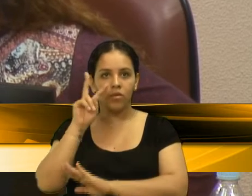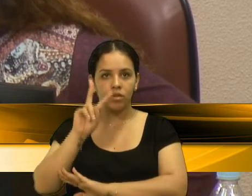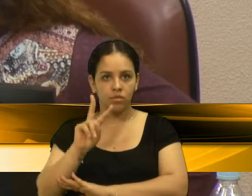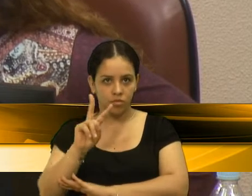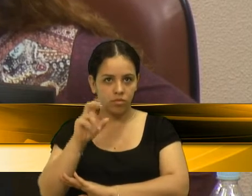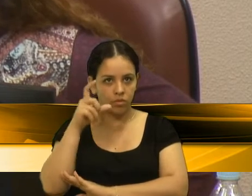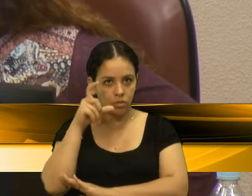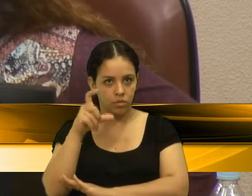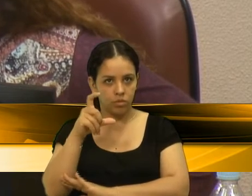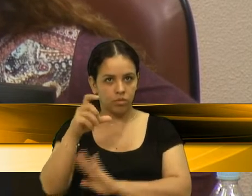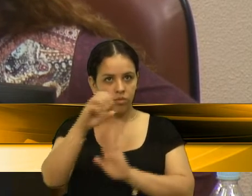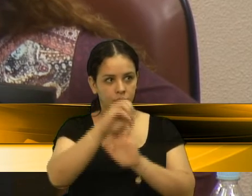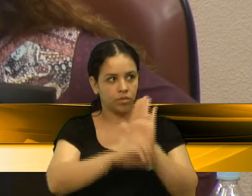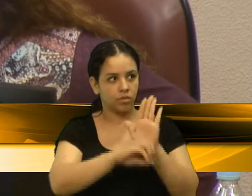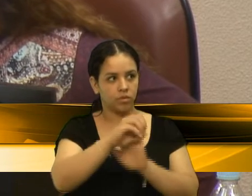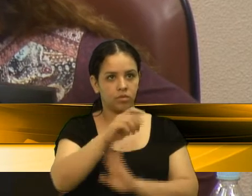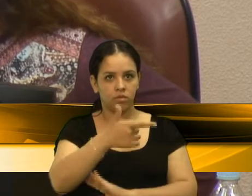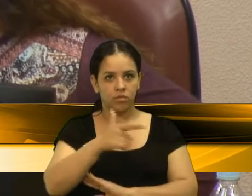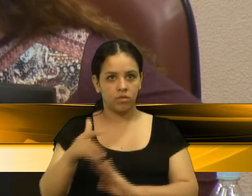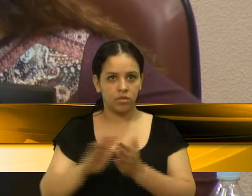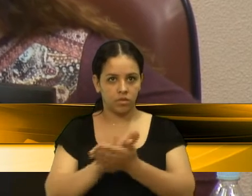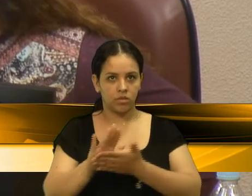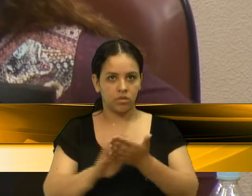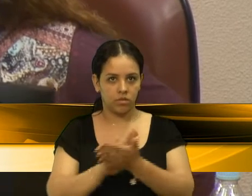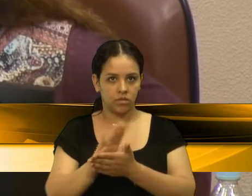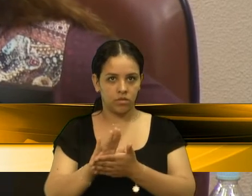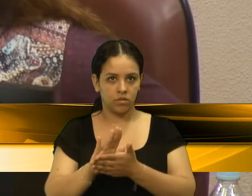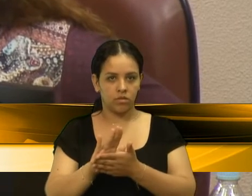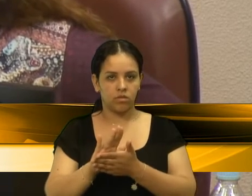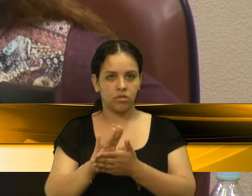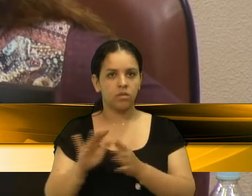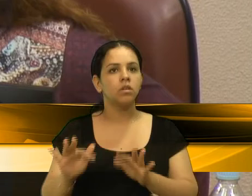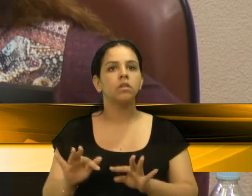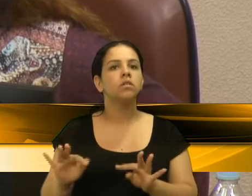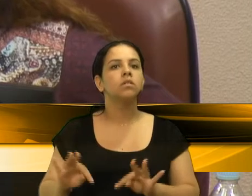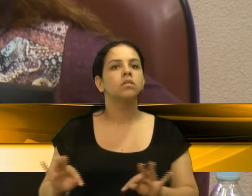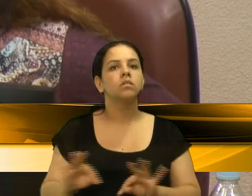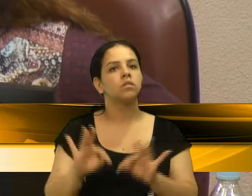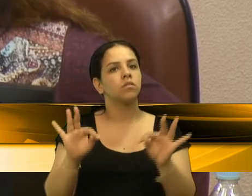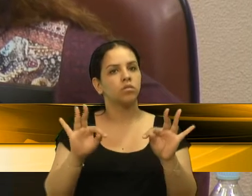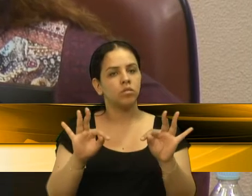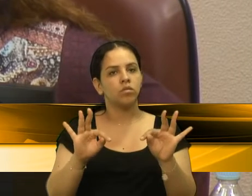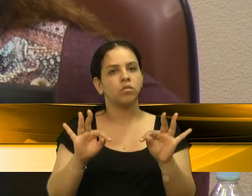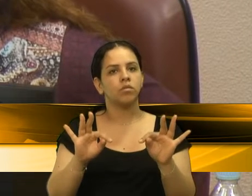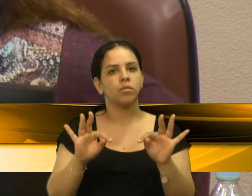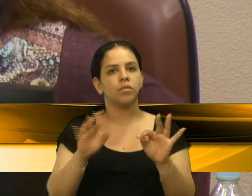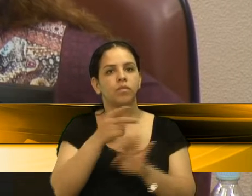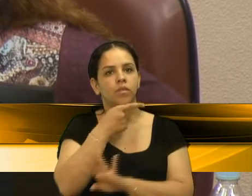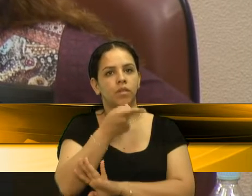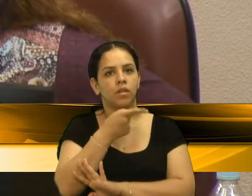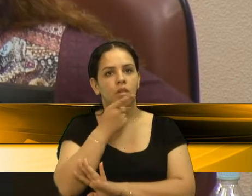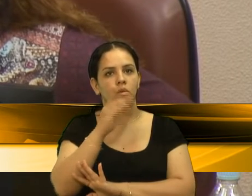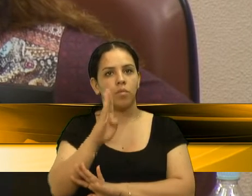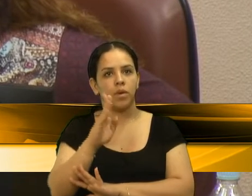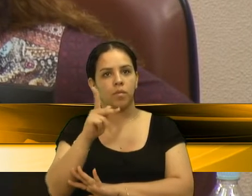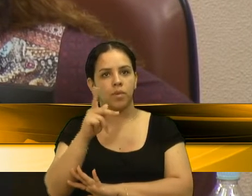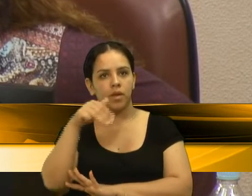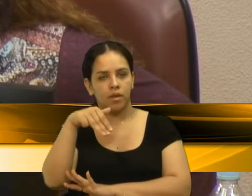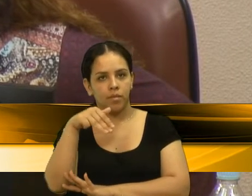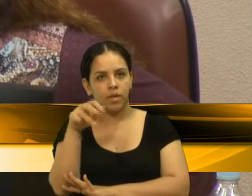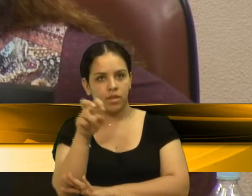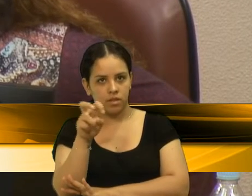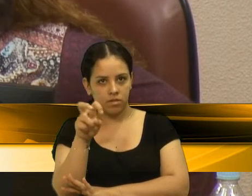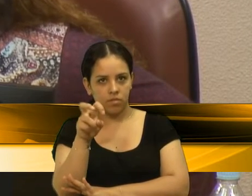referência, informo-vos que não há manifestações técnicas por parte do Corpo de Bombeiro Militar do 5º BPM acerca